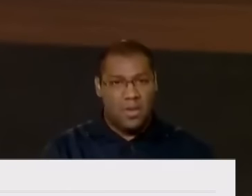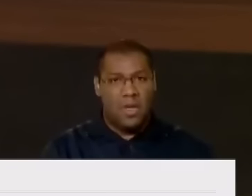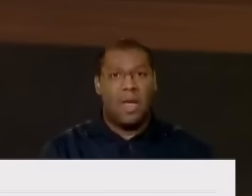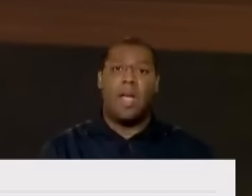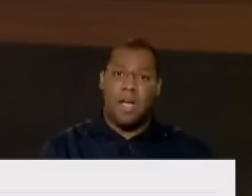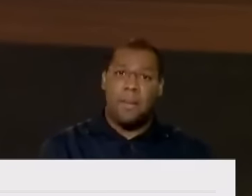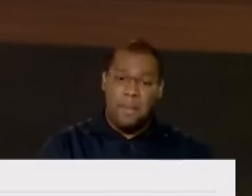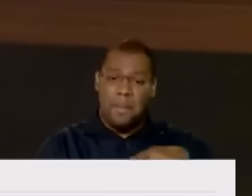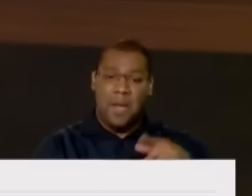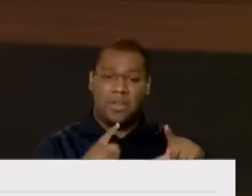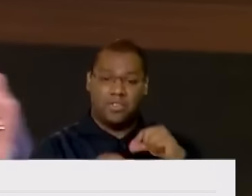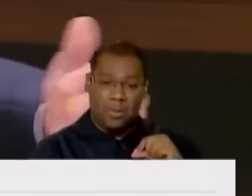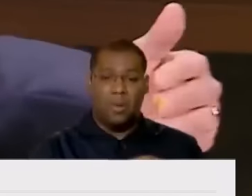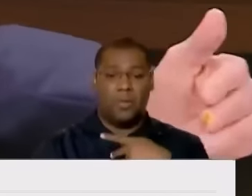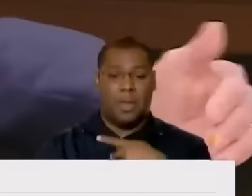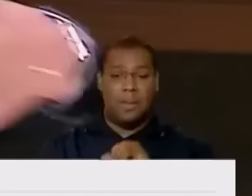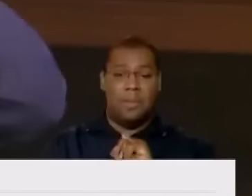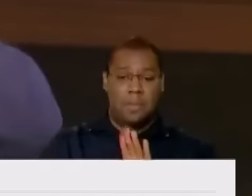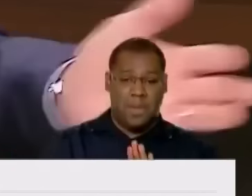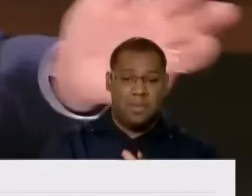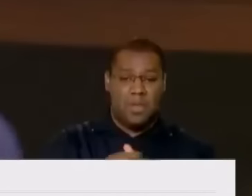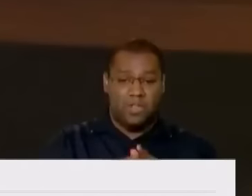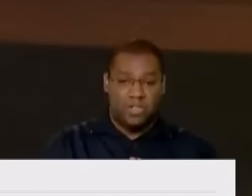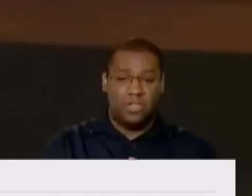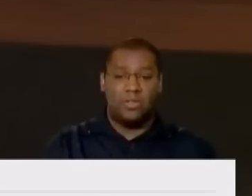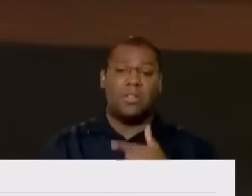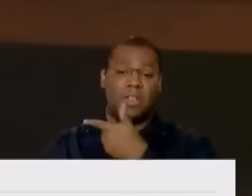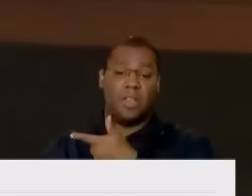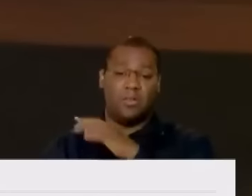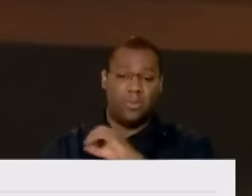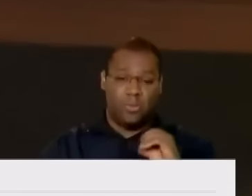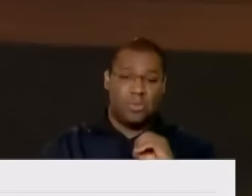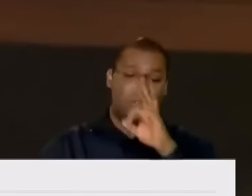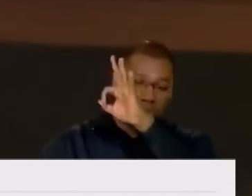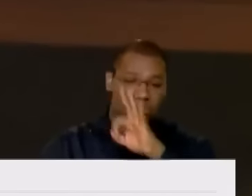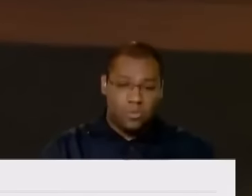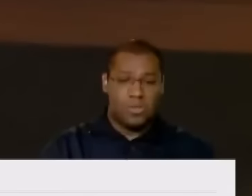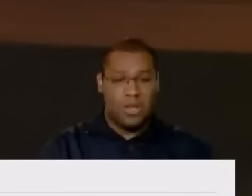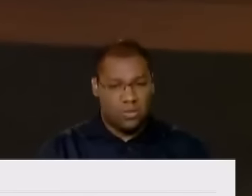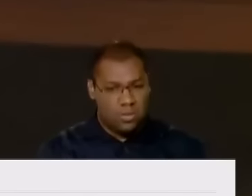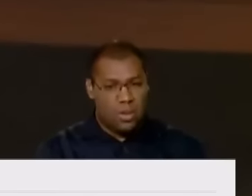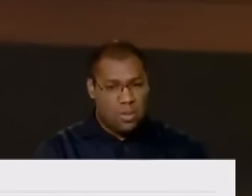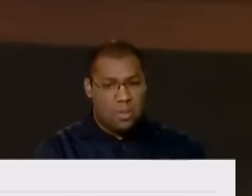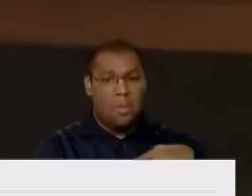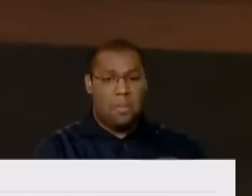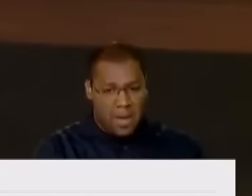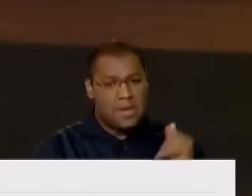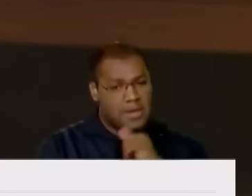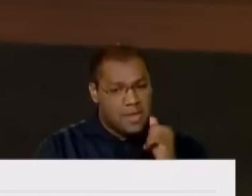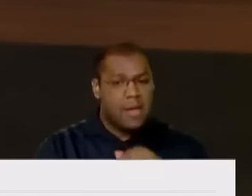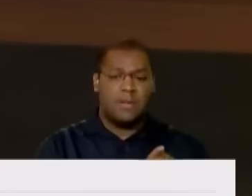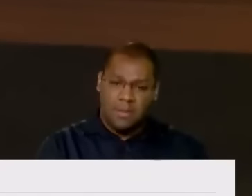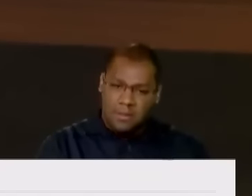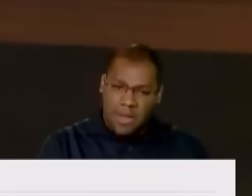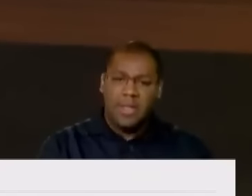235% do PIB. A dívida da Itália é quase 200%. Ou seja, esse não é o problema. Não é um